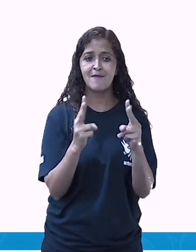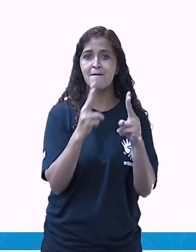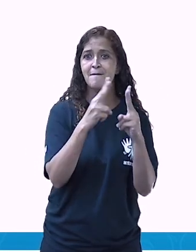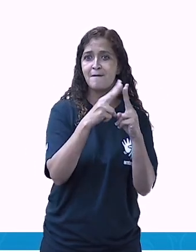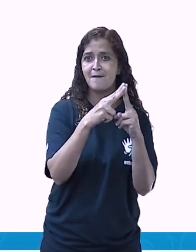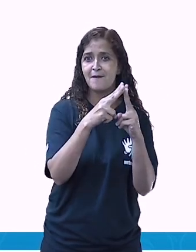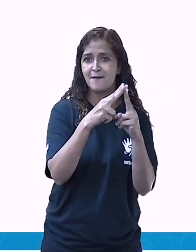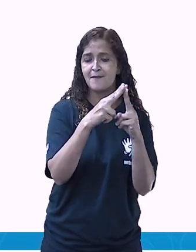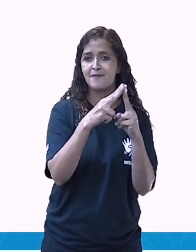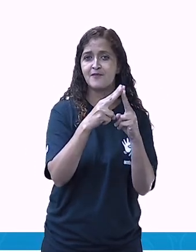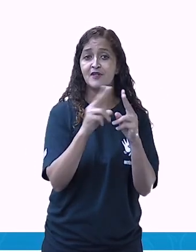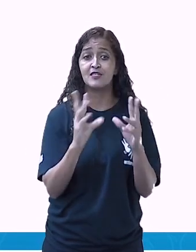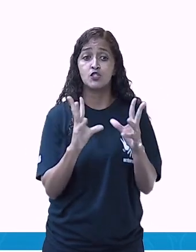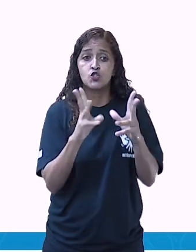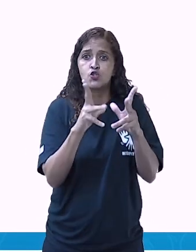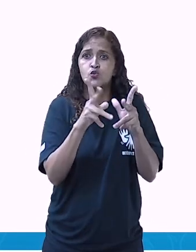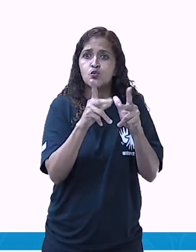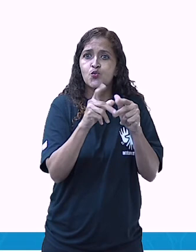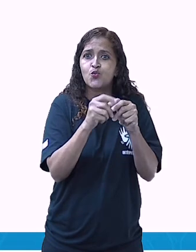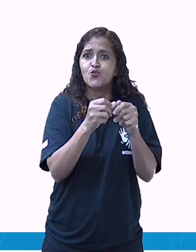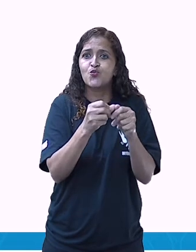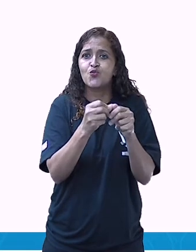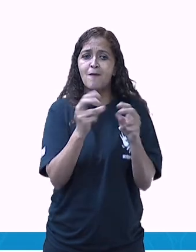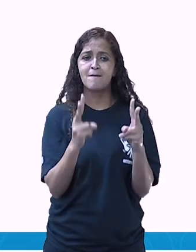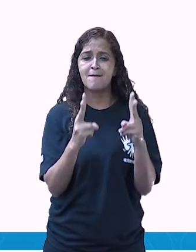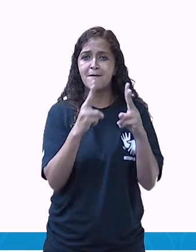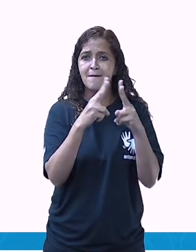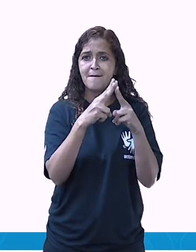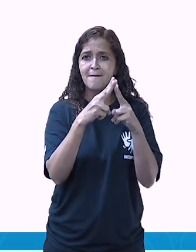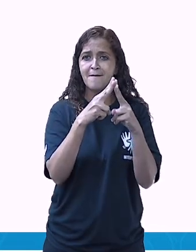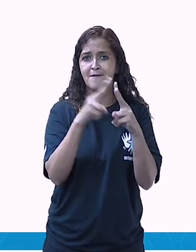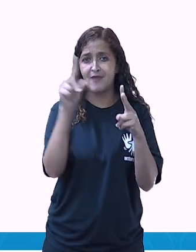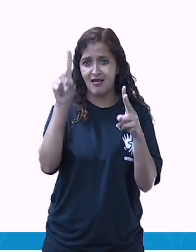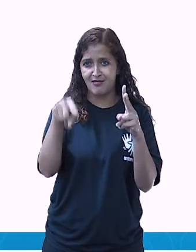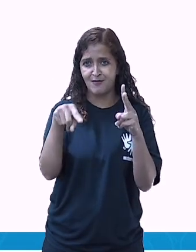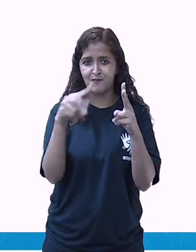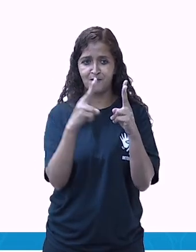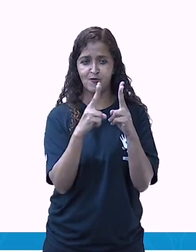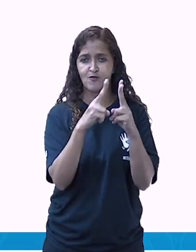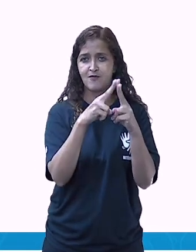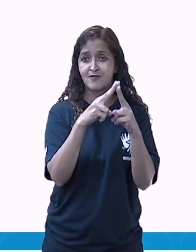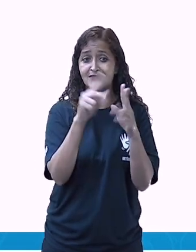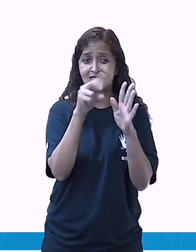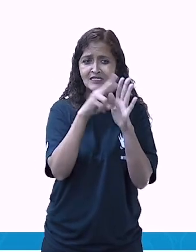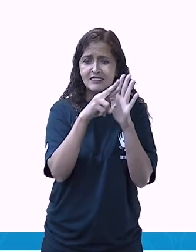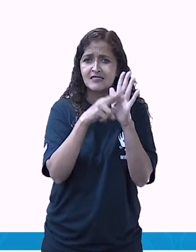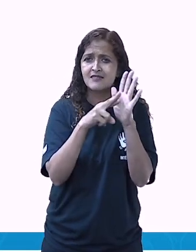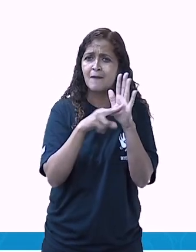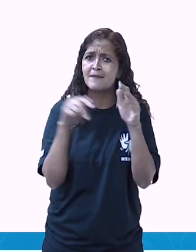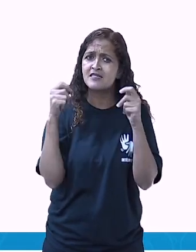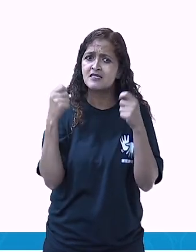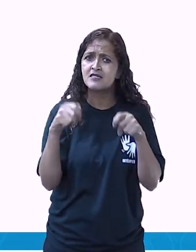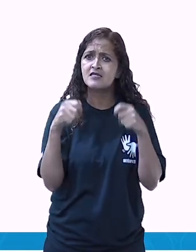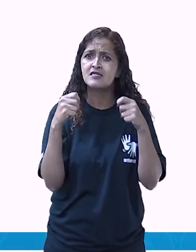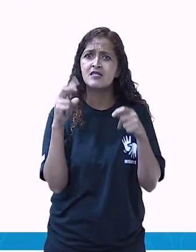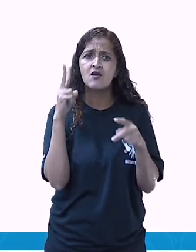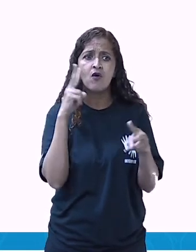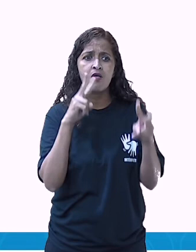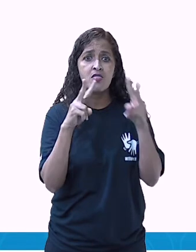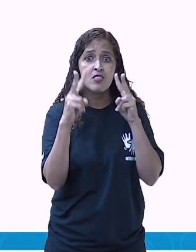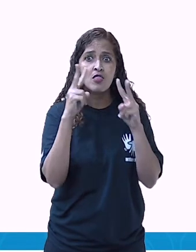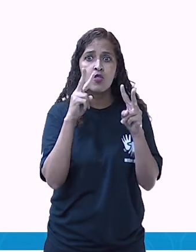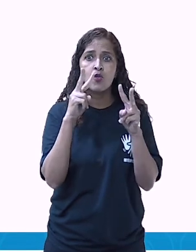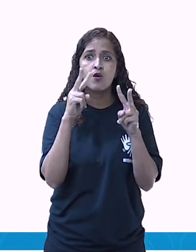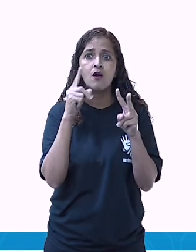esse número todo aqui é um número par. Porque para essa regra, nós analisamos só a